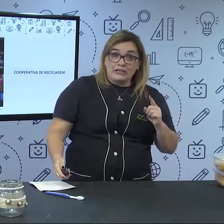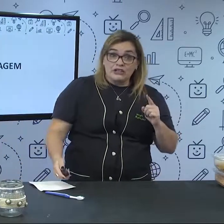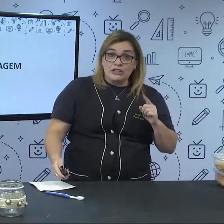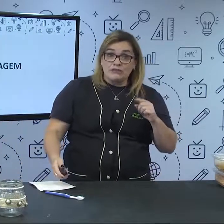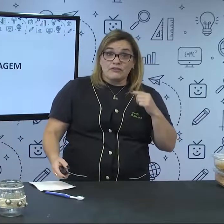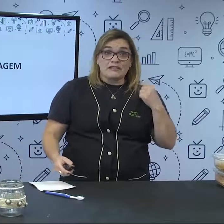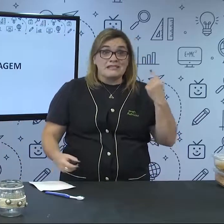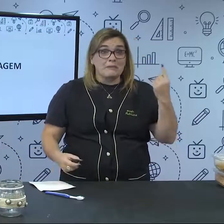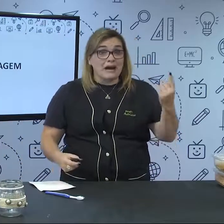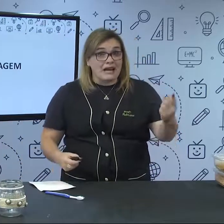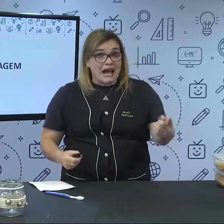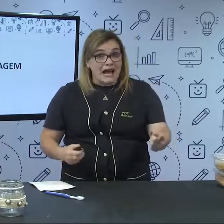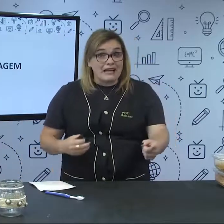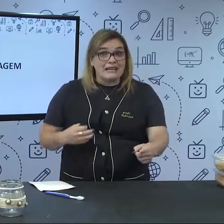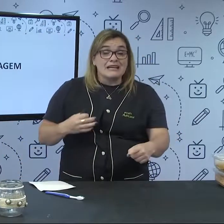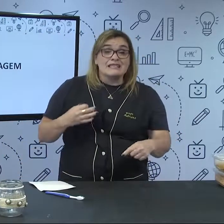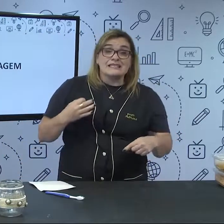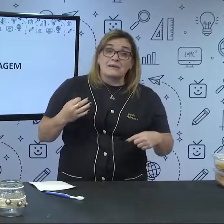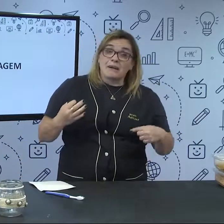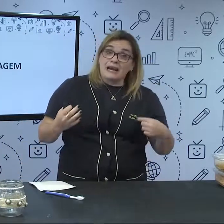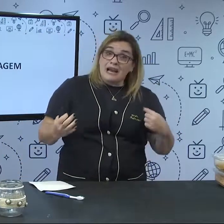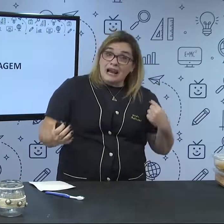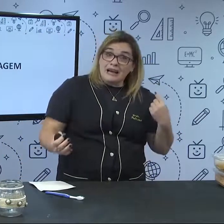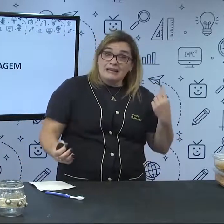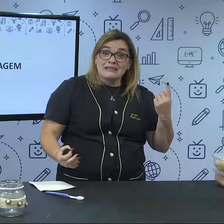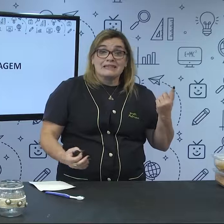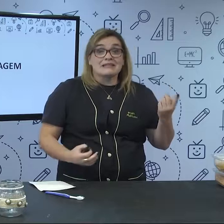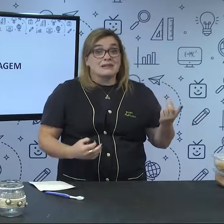Essa cooperativa vai